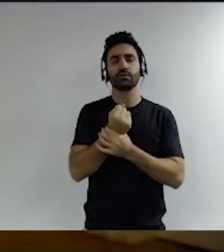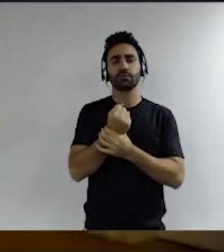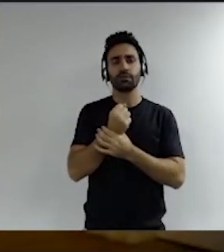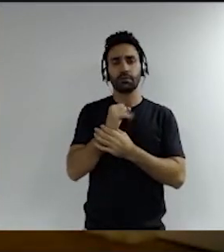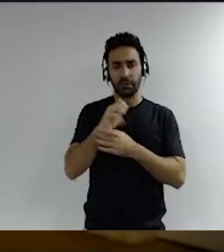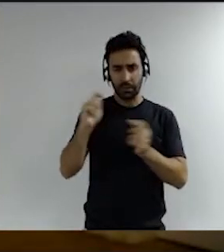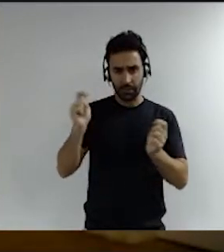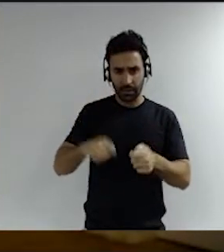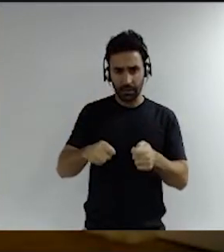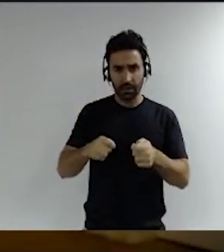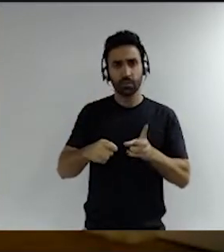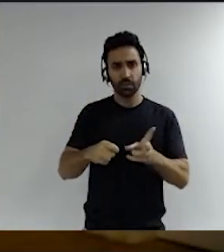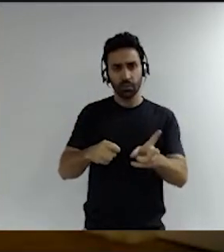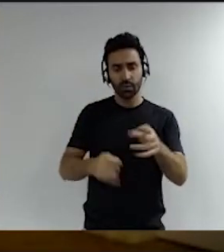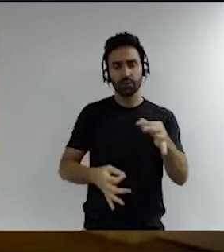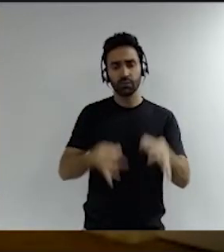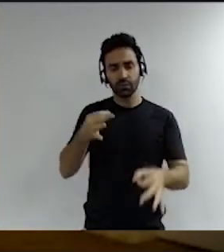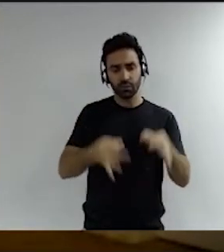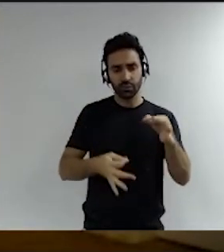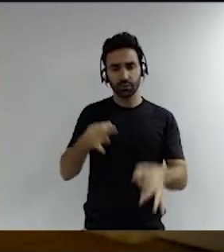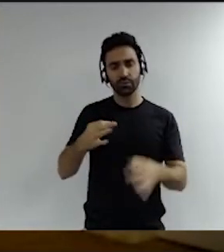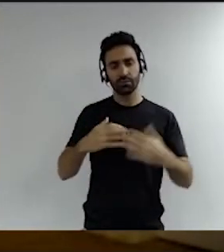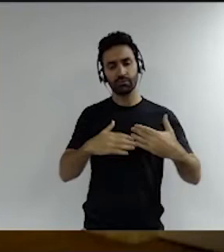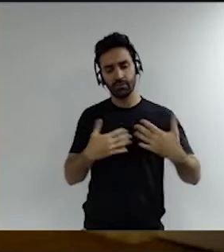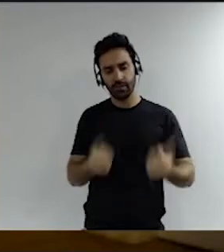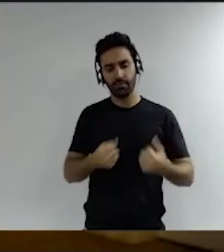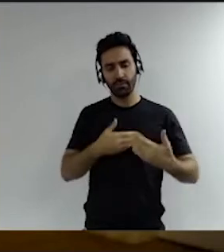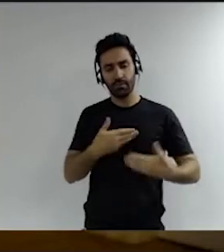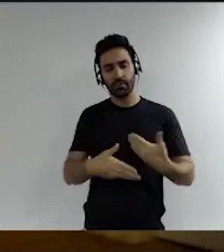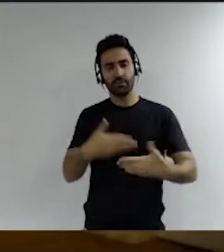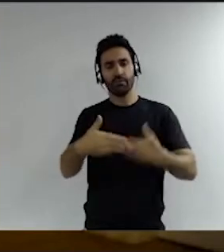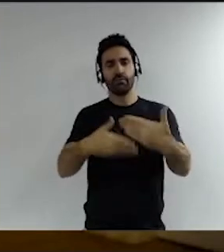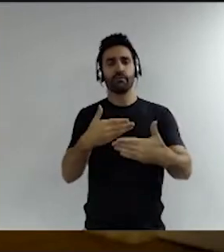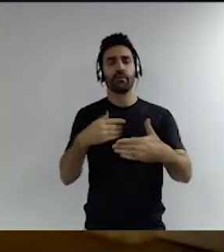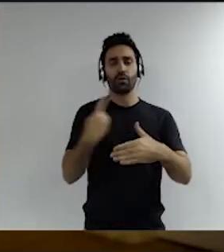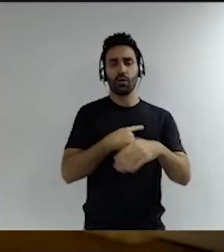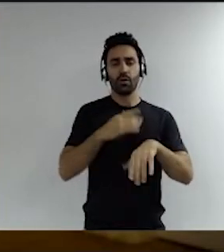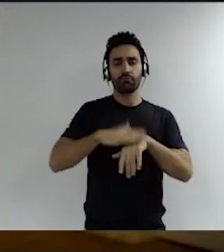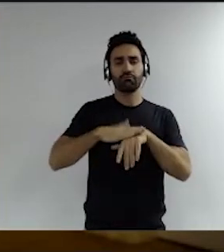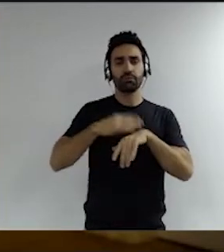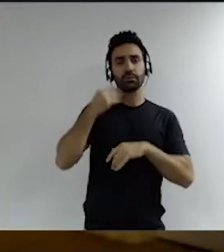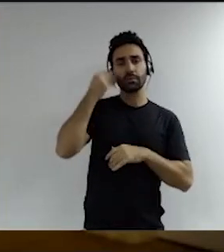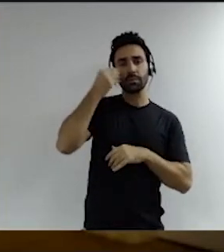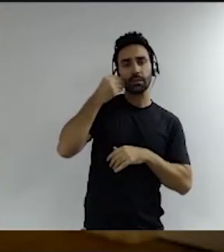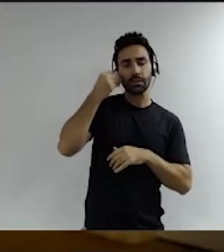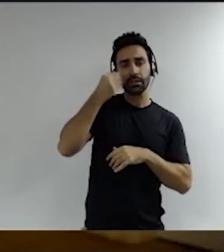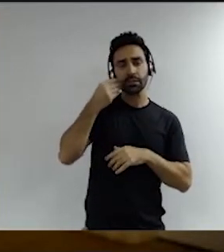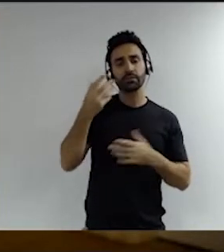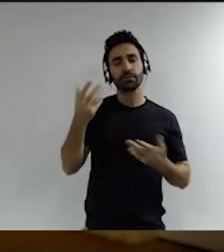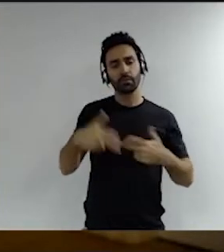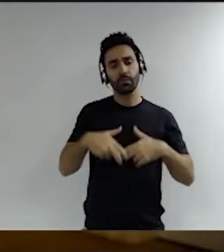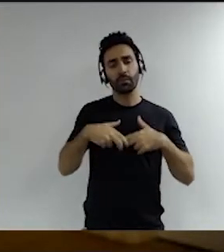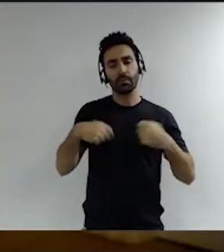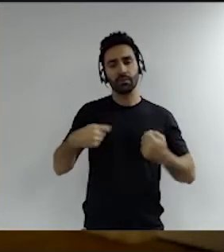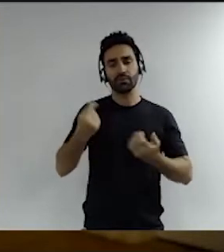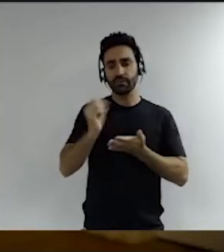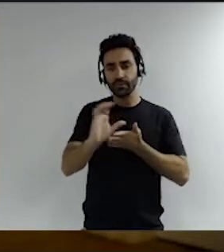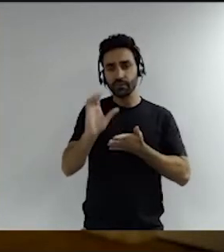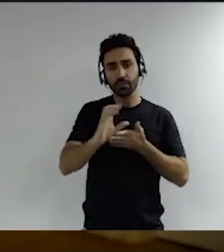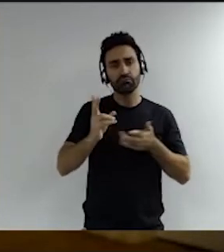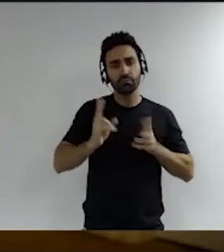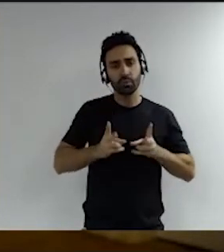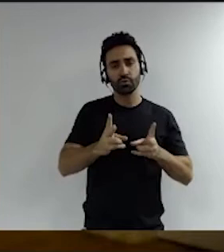continuar julgando, a desenvolver o nosso mistério, de outro, é preciso que os investimentos